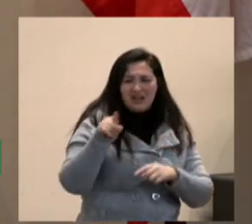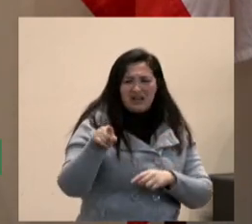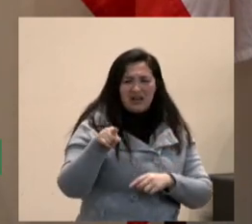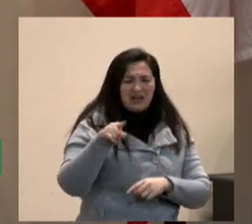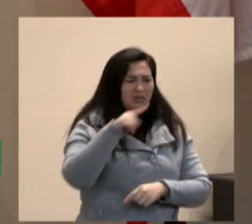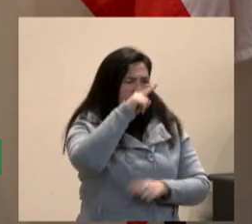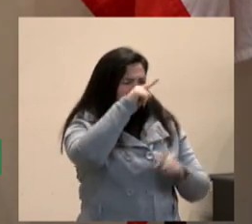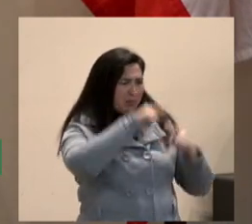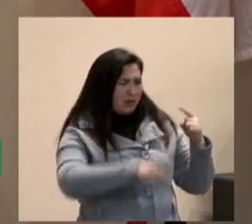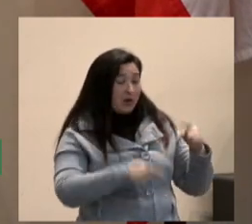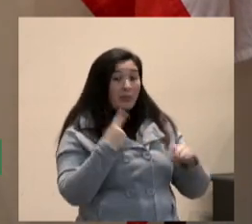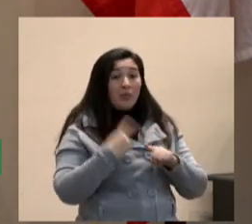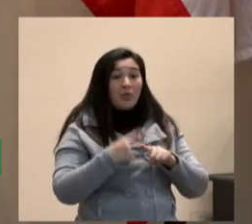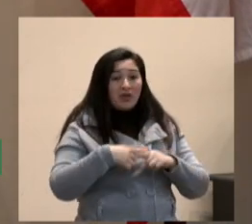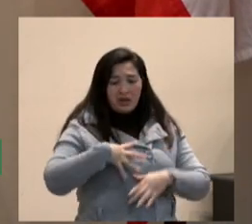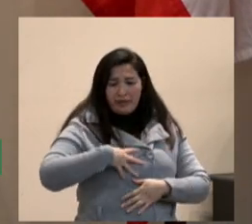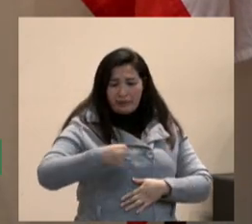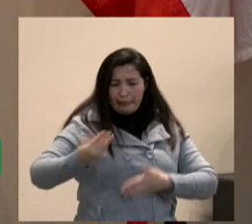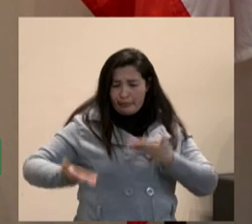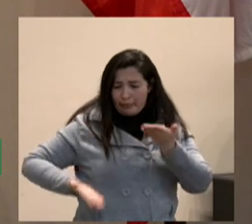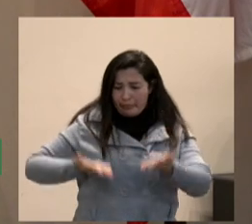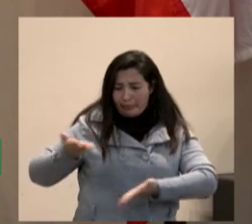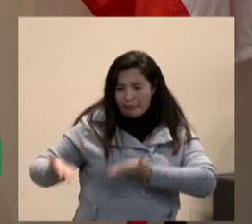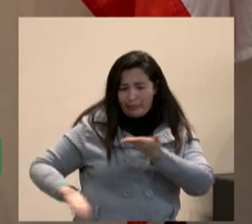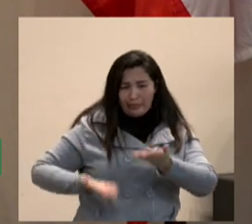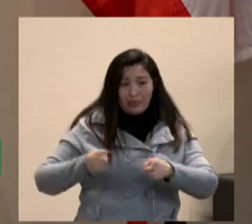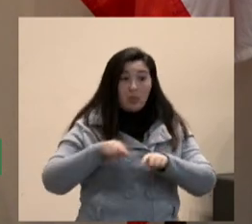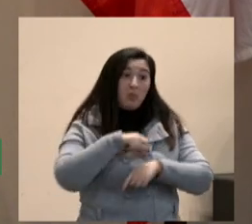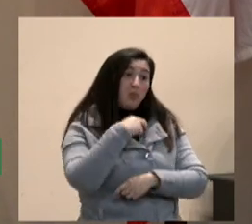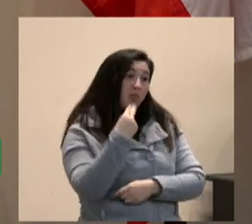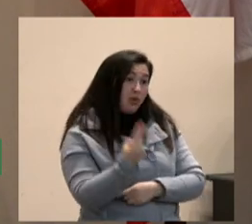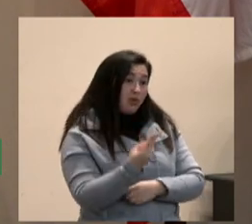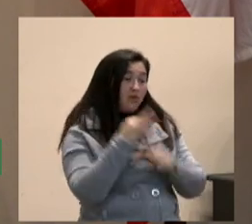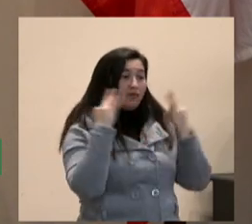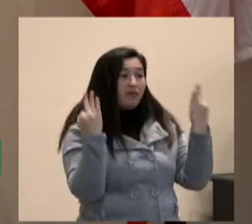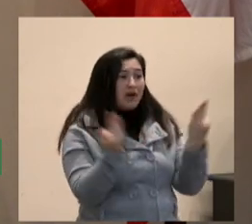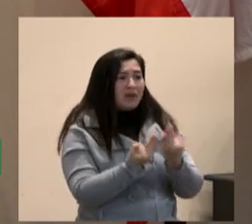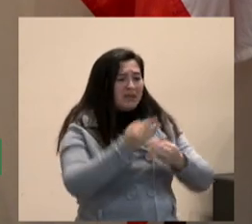Porque tem que cuidar dos filhos ou porque tem que cuidar de um familiar doente.